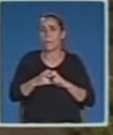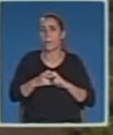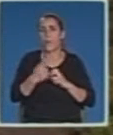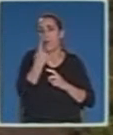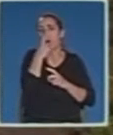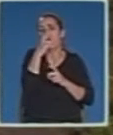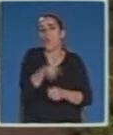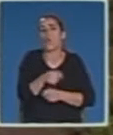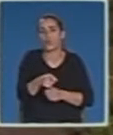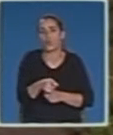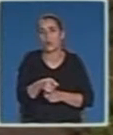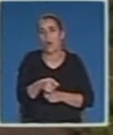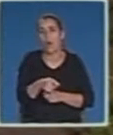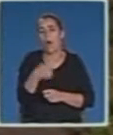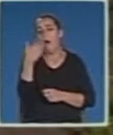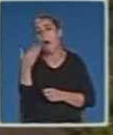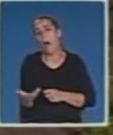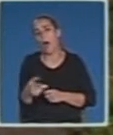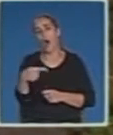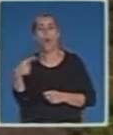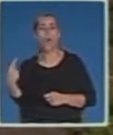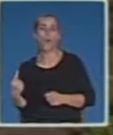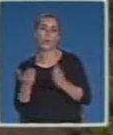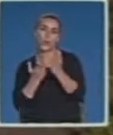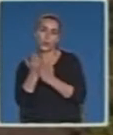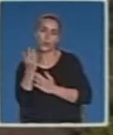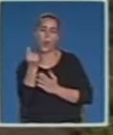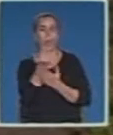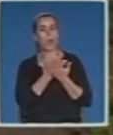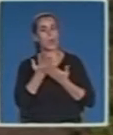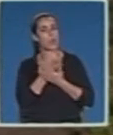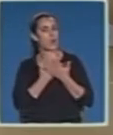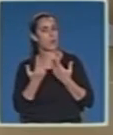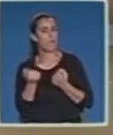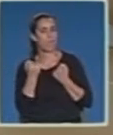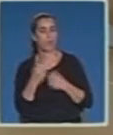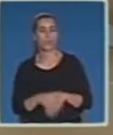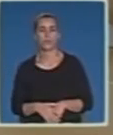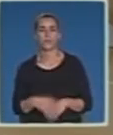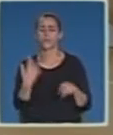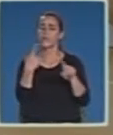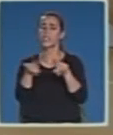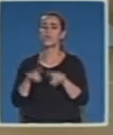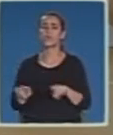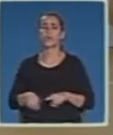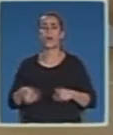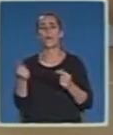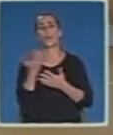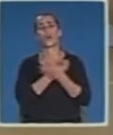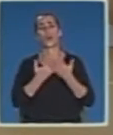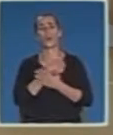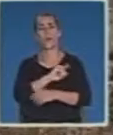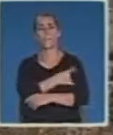das culturas, pelo menos temos as outras para manter a economia mais forte. Mais diversificação para uma economia mais